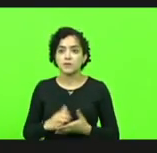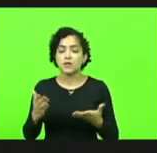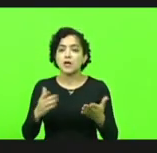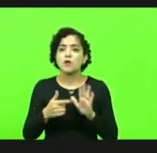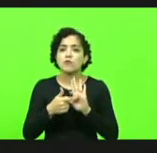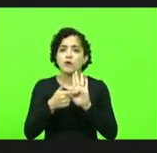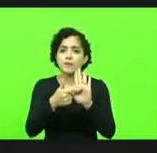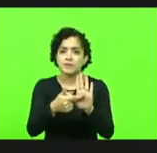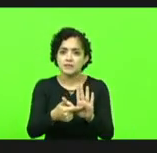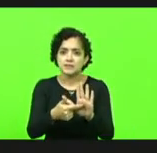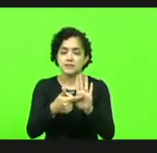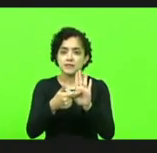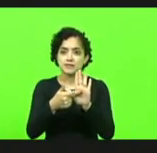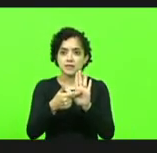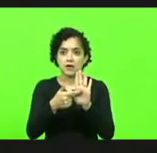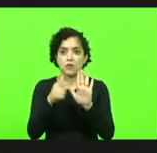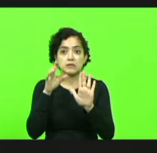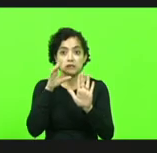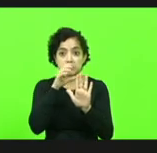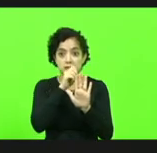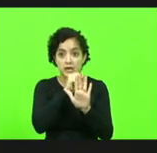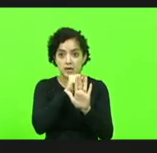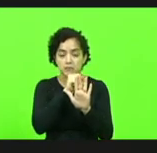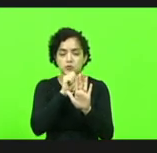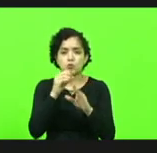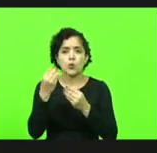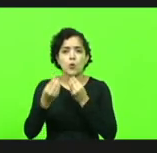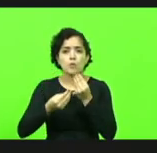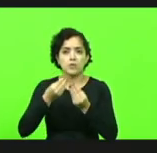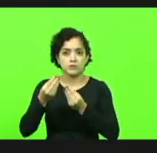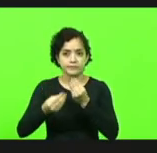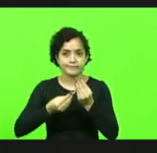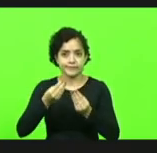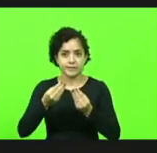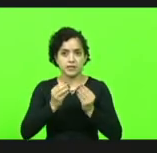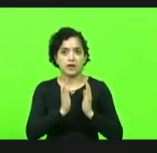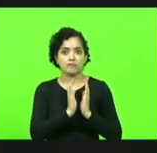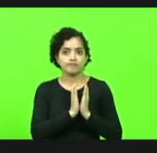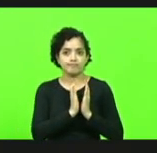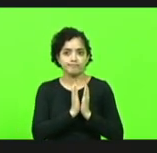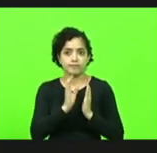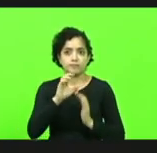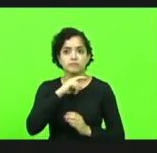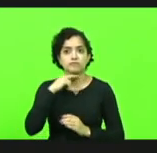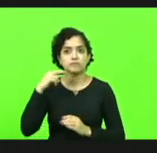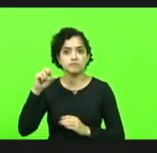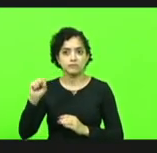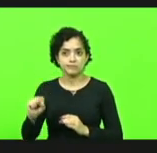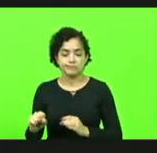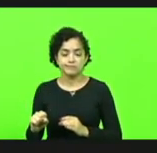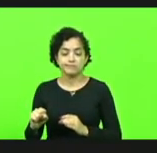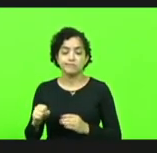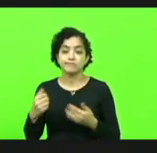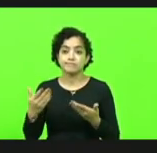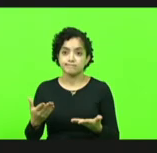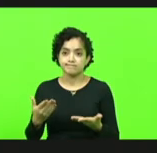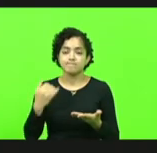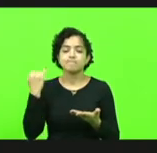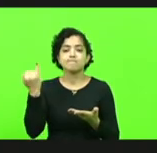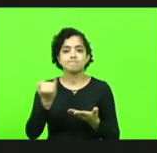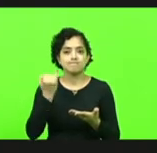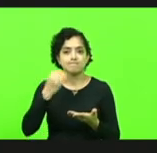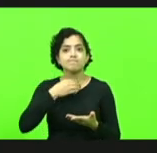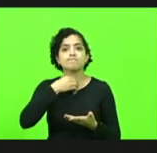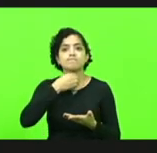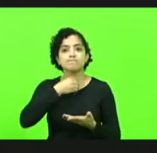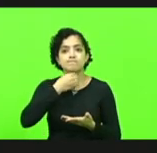o quadro brevemente da situação da APAES de Jaraguá do Sul. Tanto a importância da fonoaudiologia